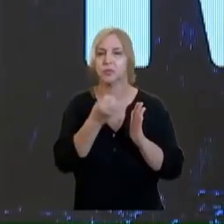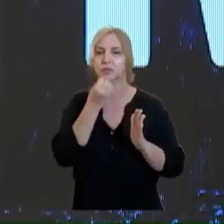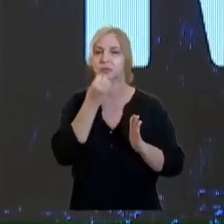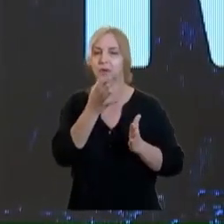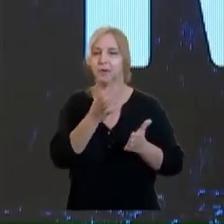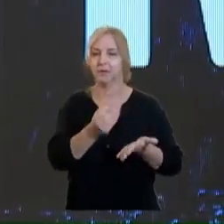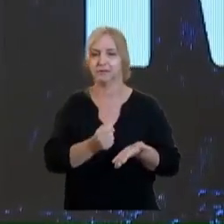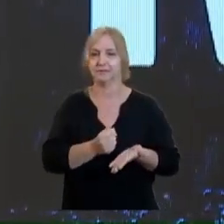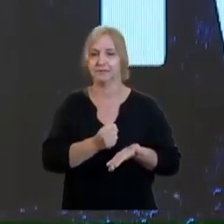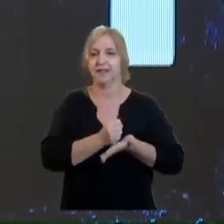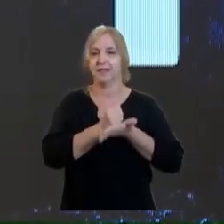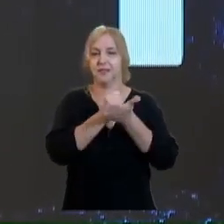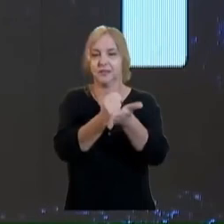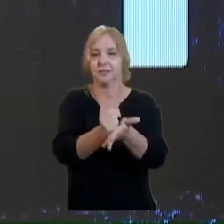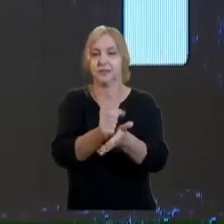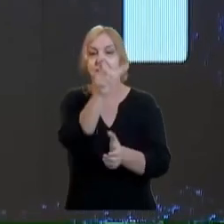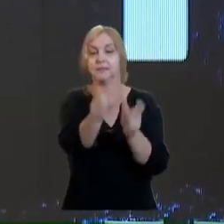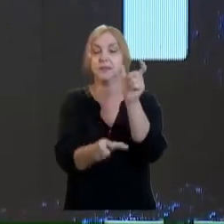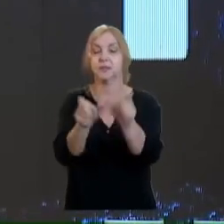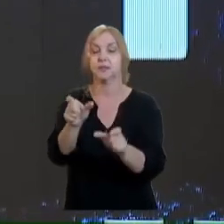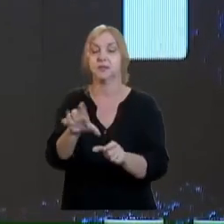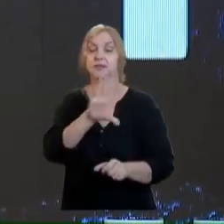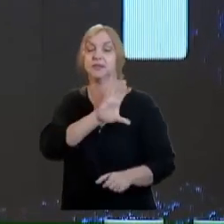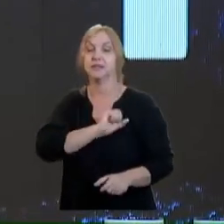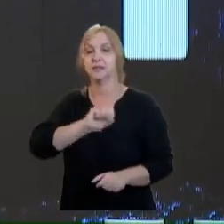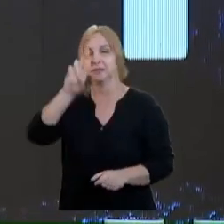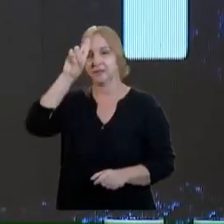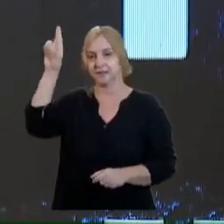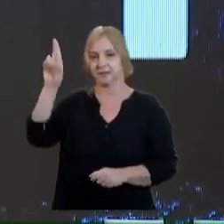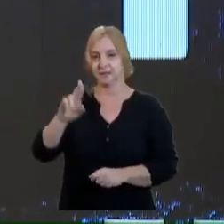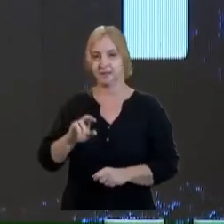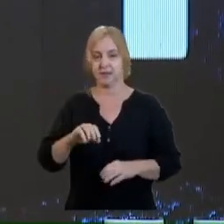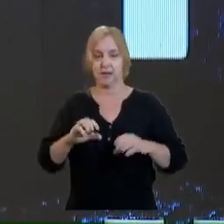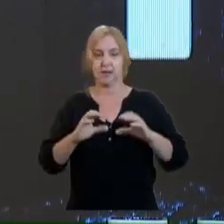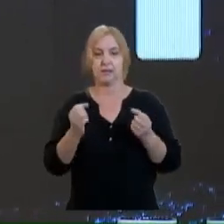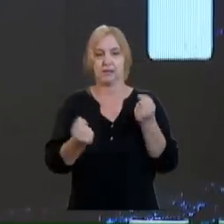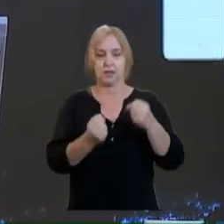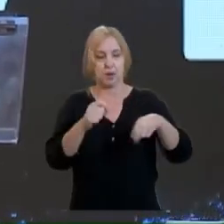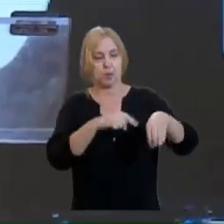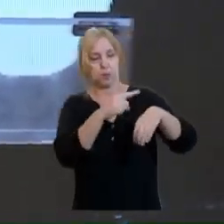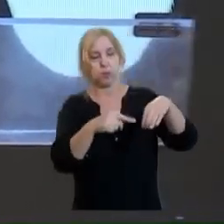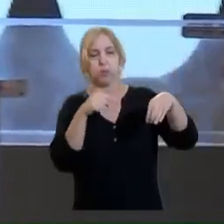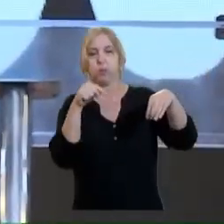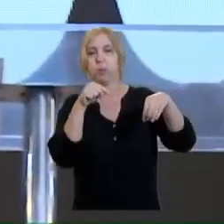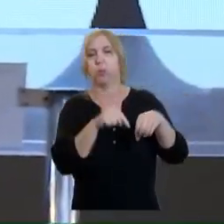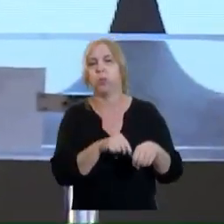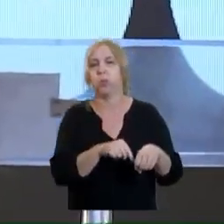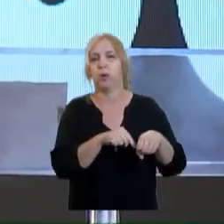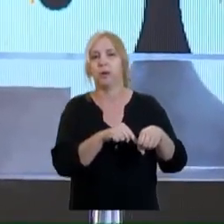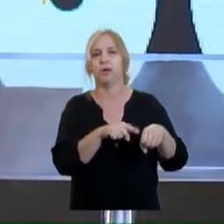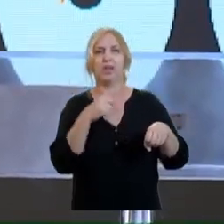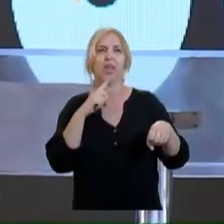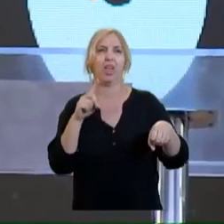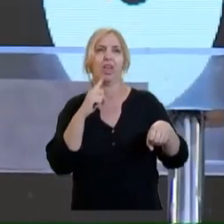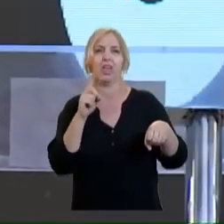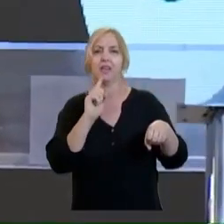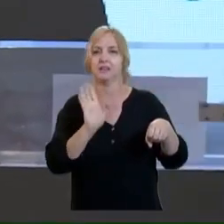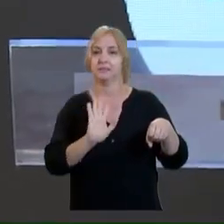daqueles que amam a Deus. Se o pneu furou, não fique blasfemando.